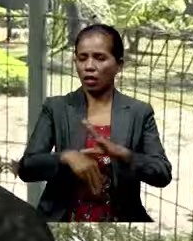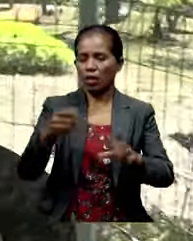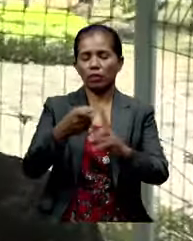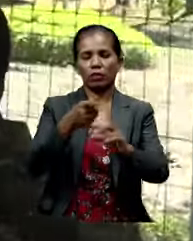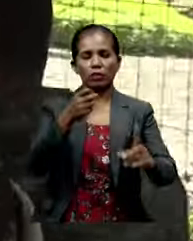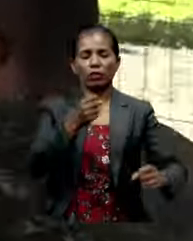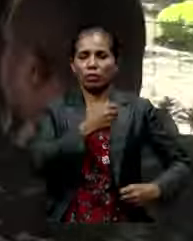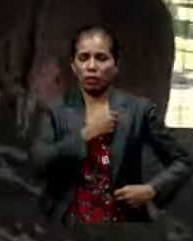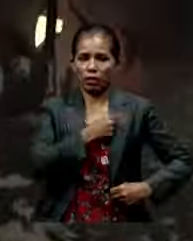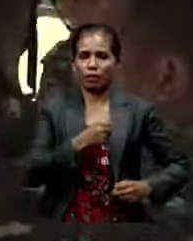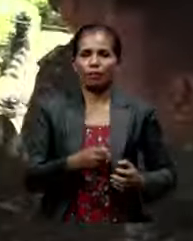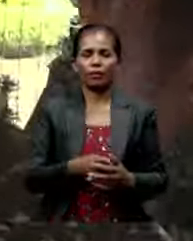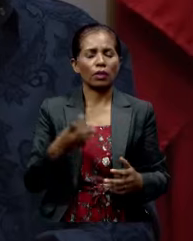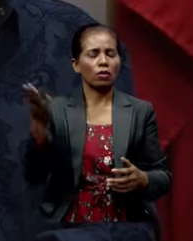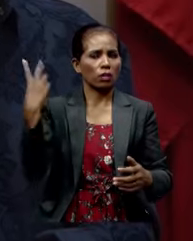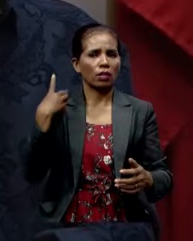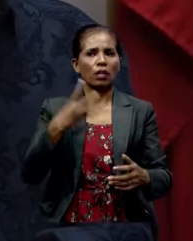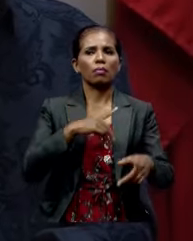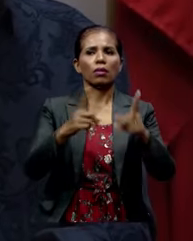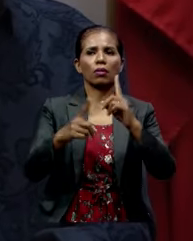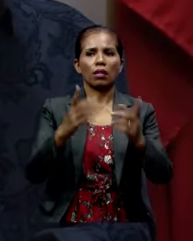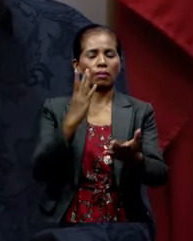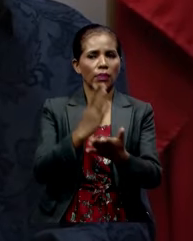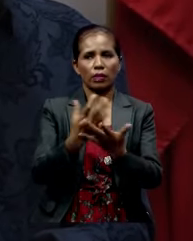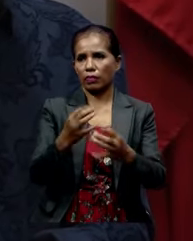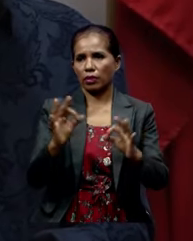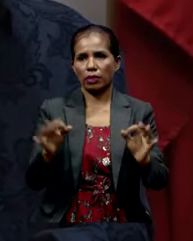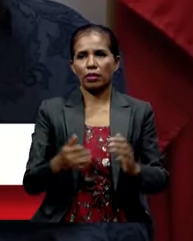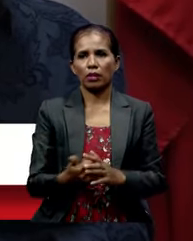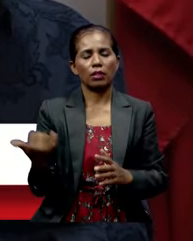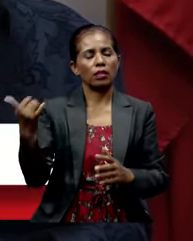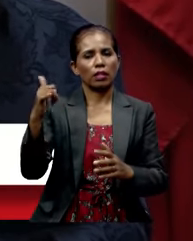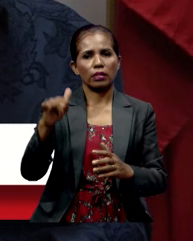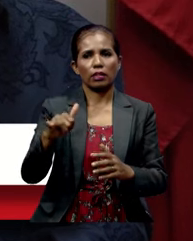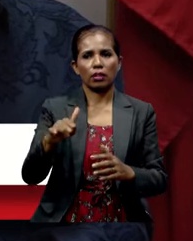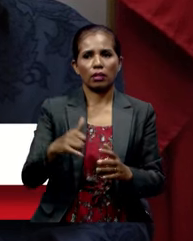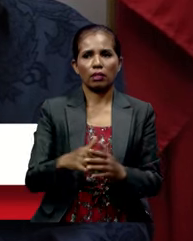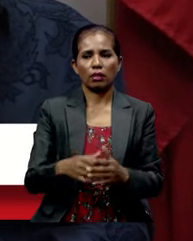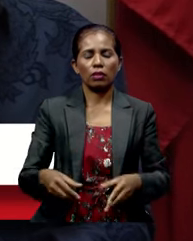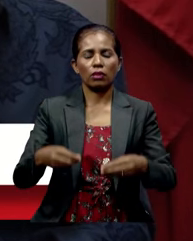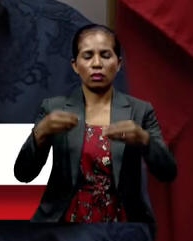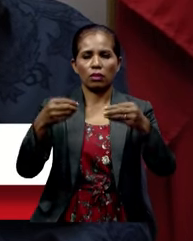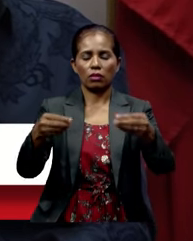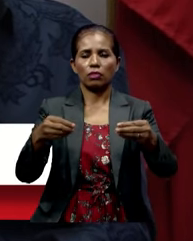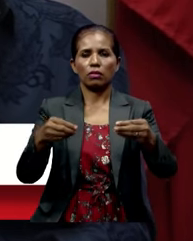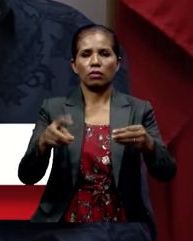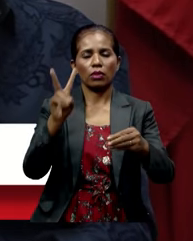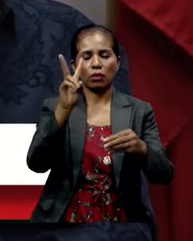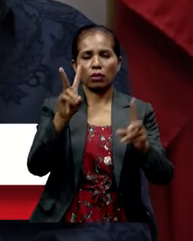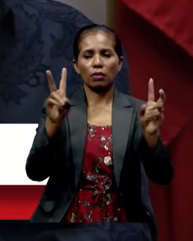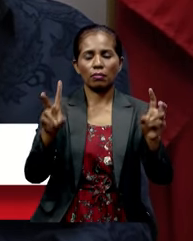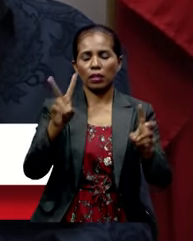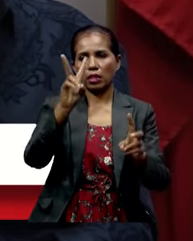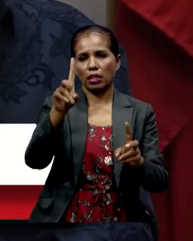Forza Armada. Ida na ame ulu comando, ulu que se combate teona. Se ira na bane, ame a fo opção rua. O Hili, a